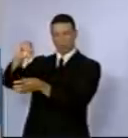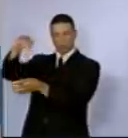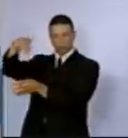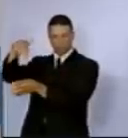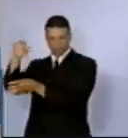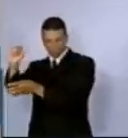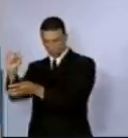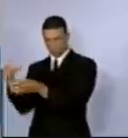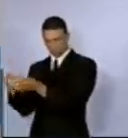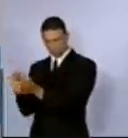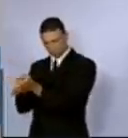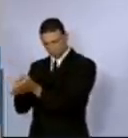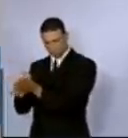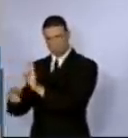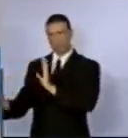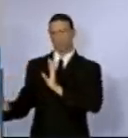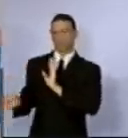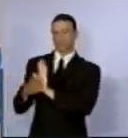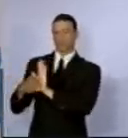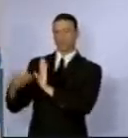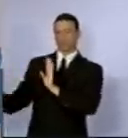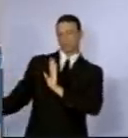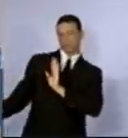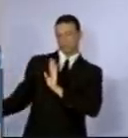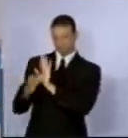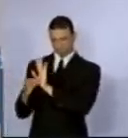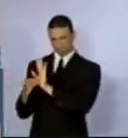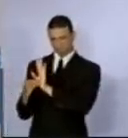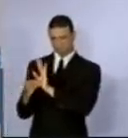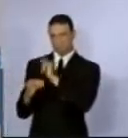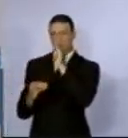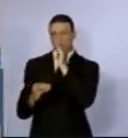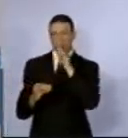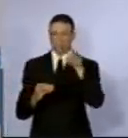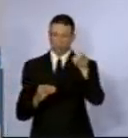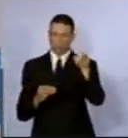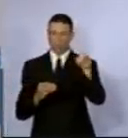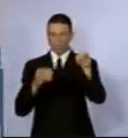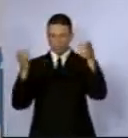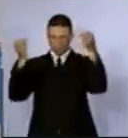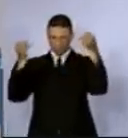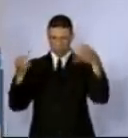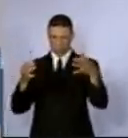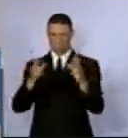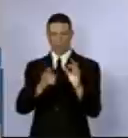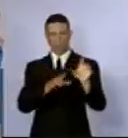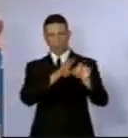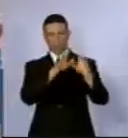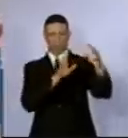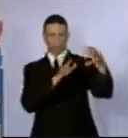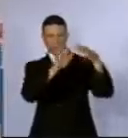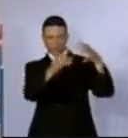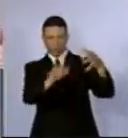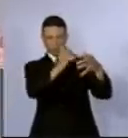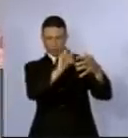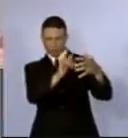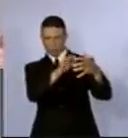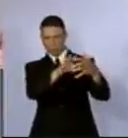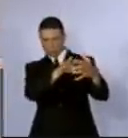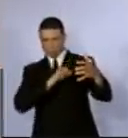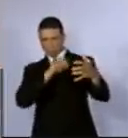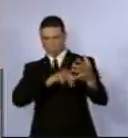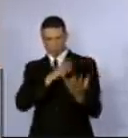Saúde, ela é para exposição permanente ou para exposição